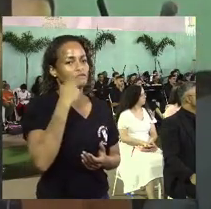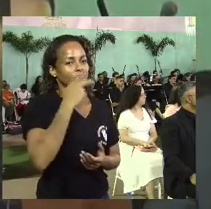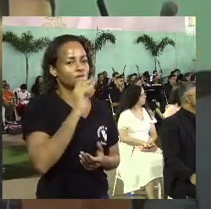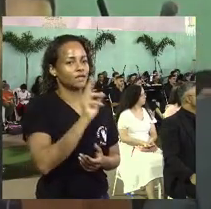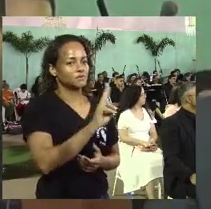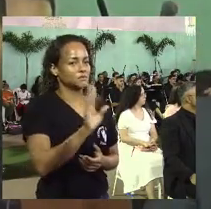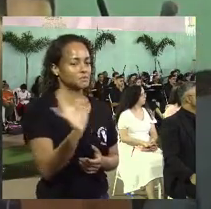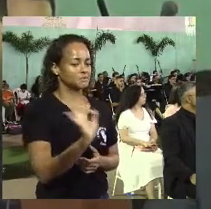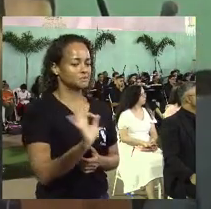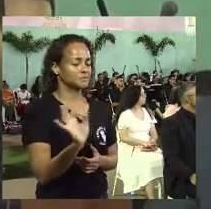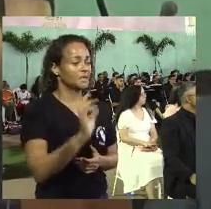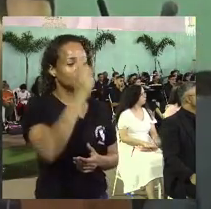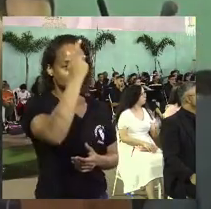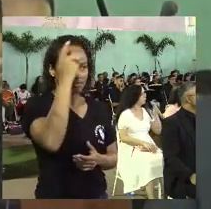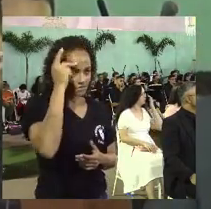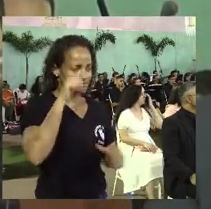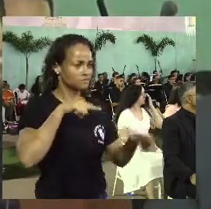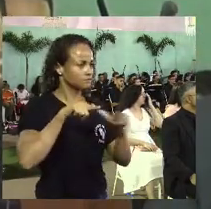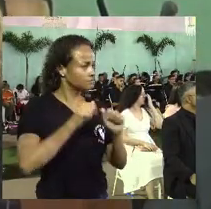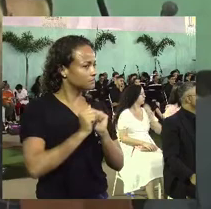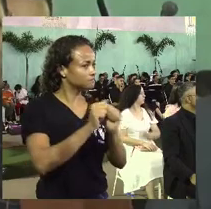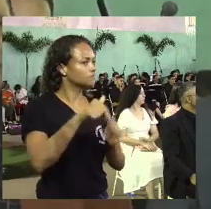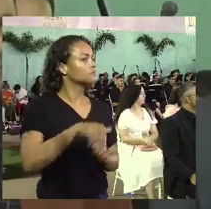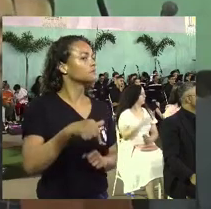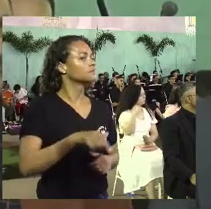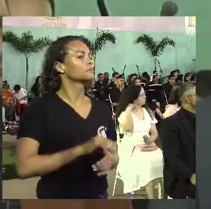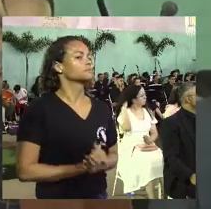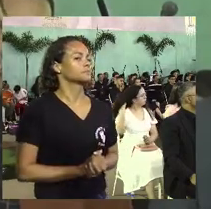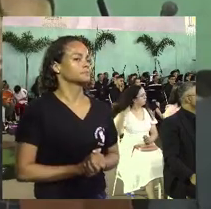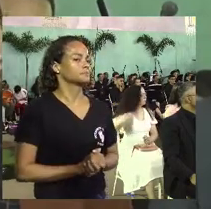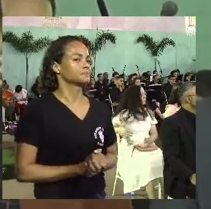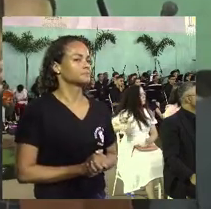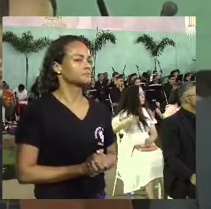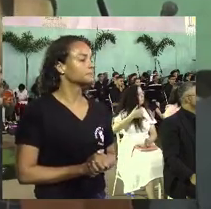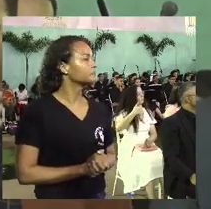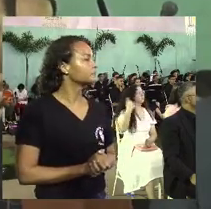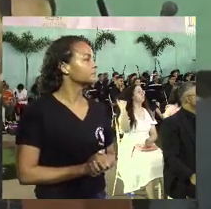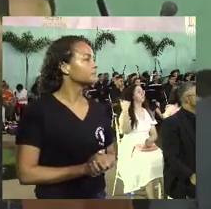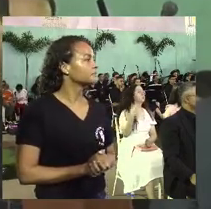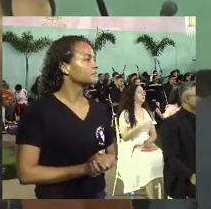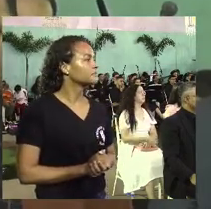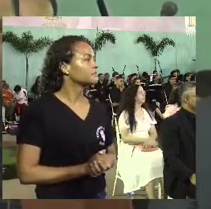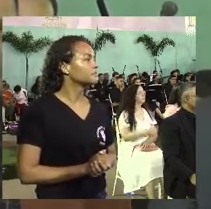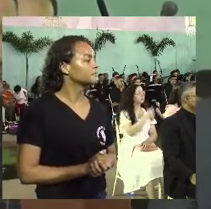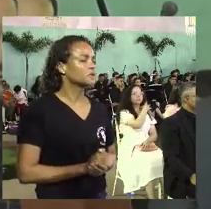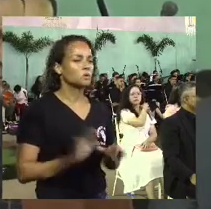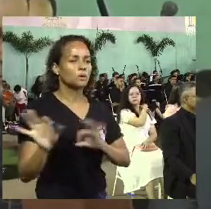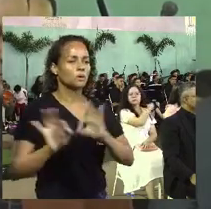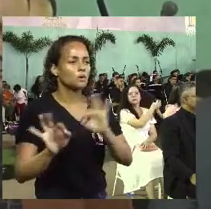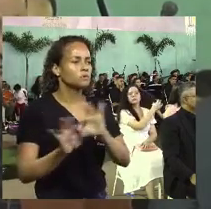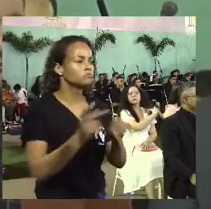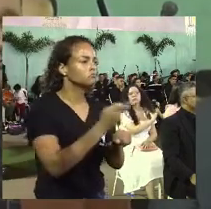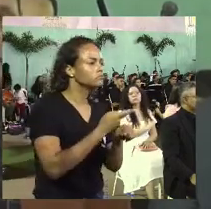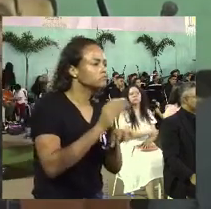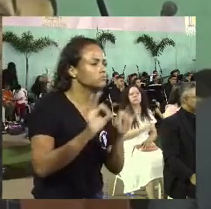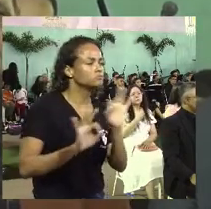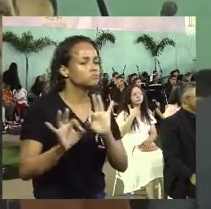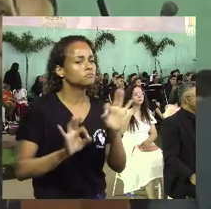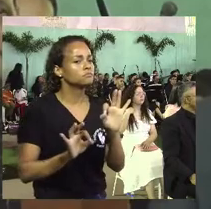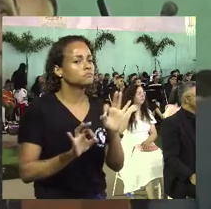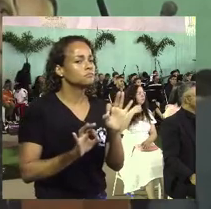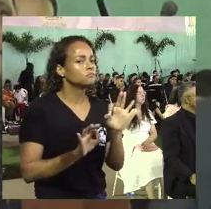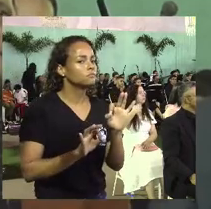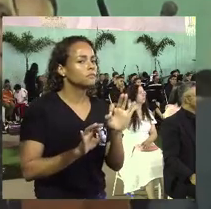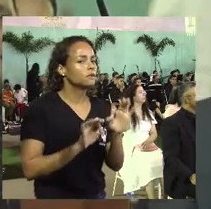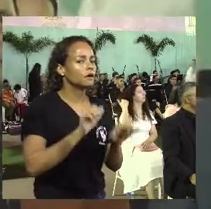que eu não vou expor ninguém pessoas que trabalham conosco nesse nesse evento que correm desdobram atrás né E durante o Aviva